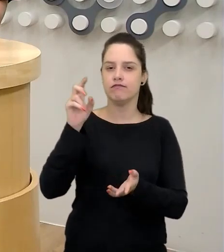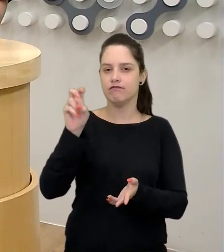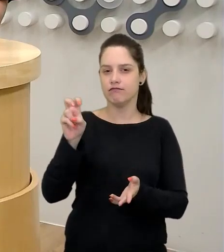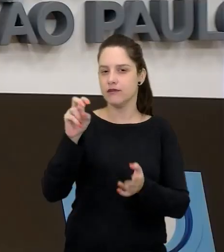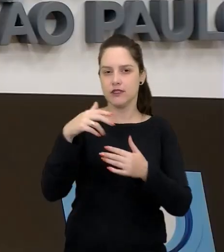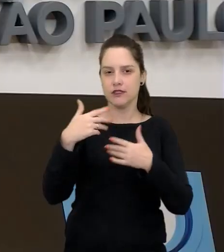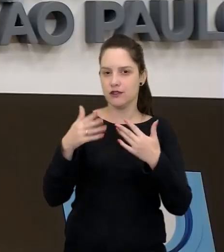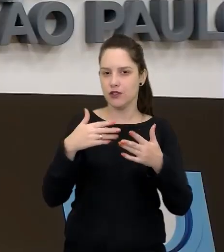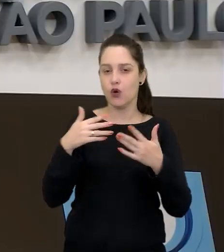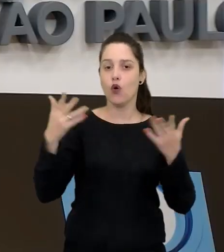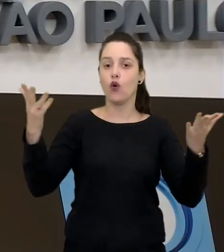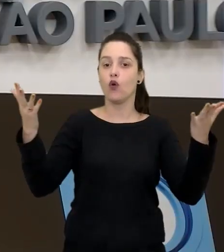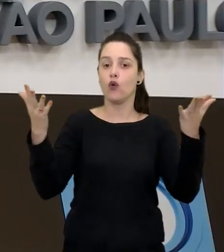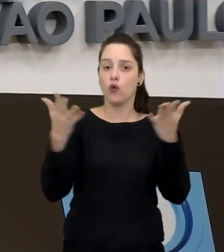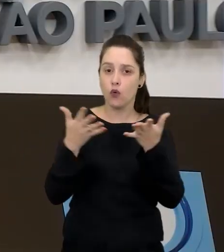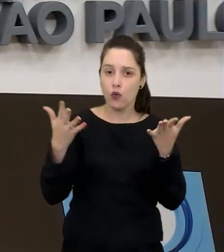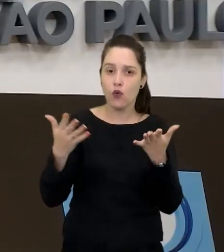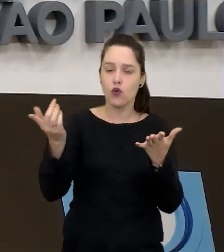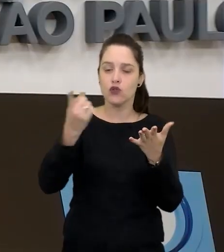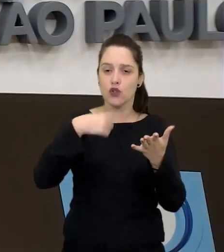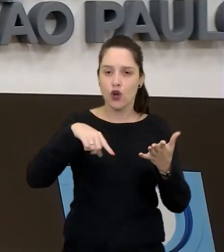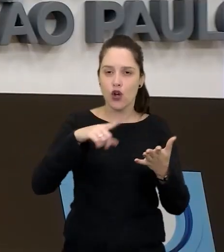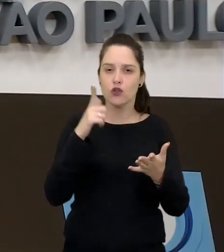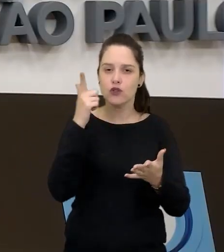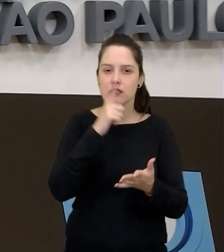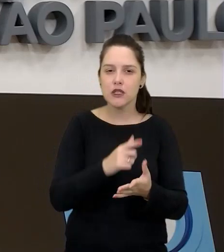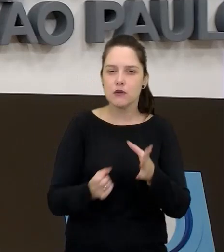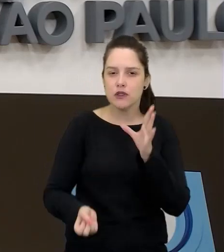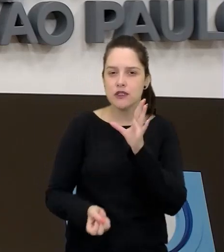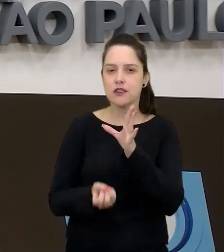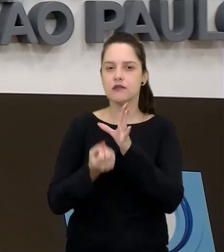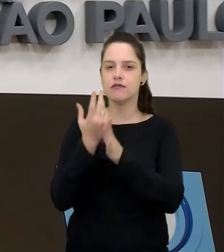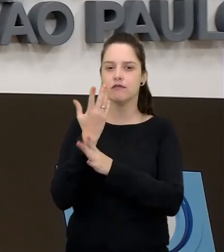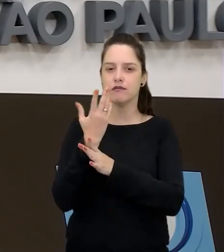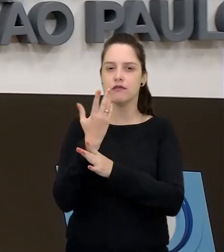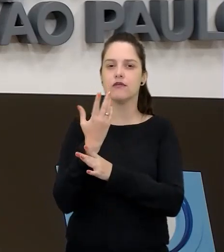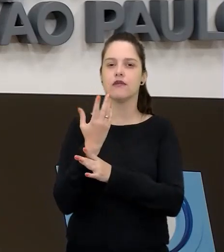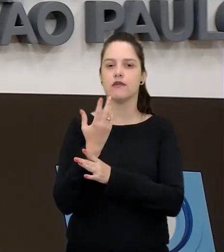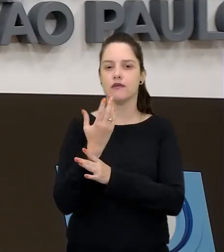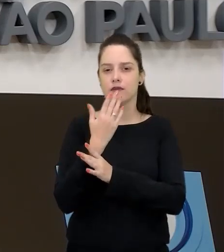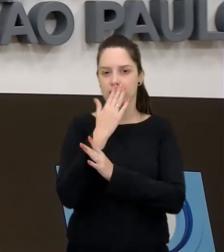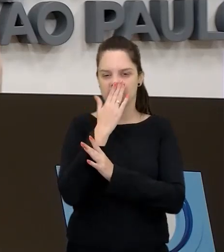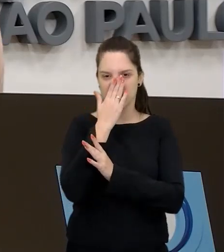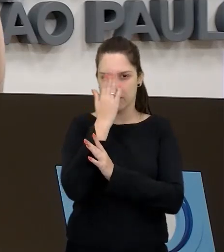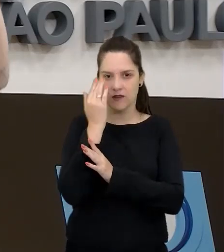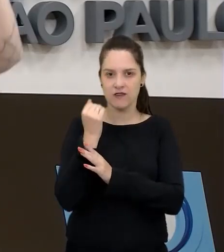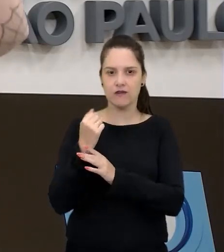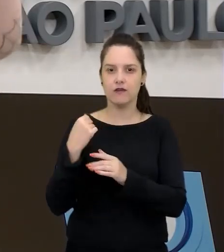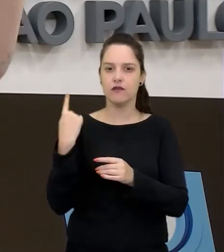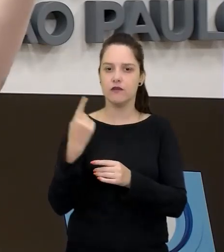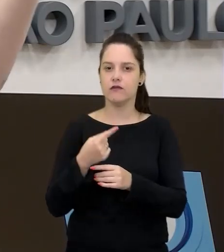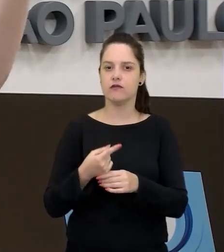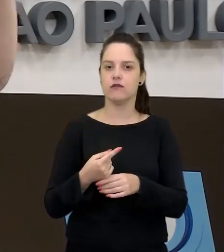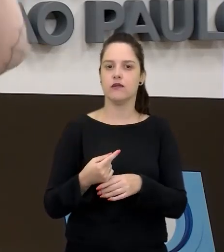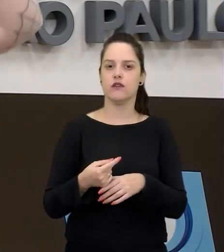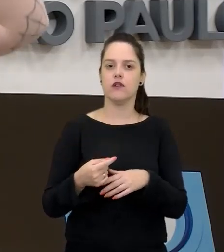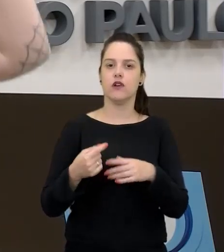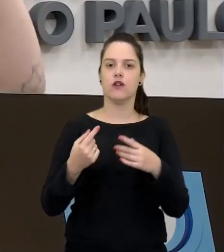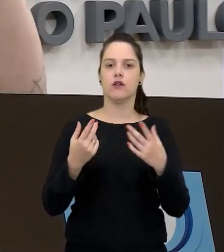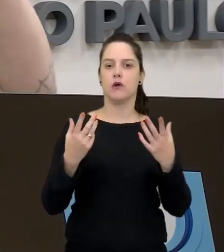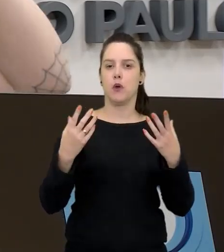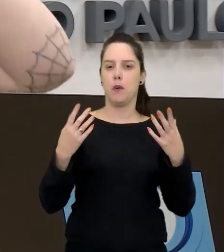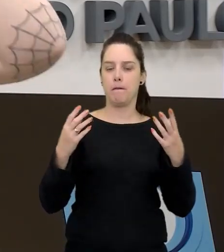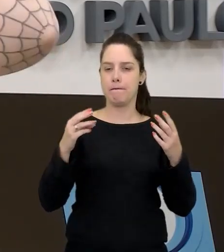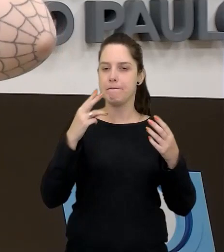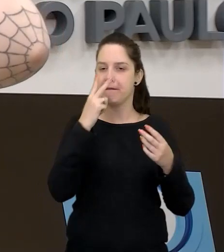animal. Hoje, a gente já transformou a palavra bestiário, besta, né? Naquela coisa, sei lá, um monstro,